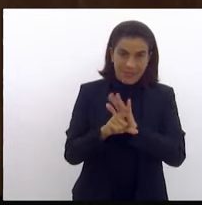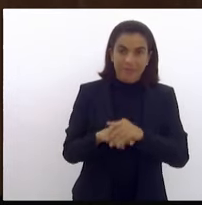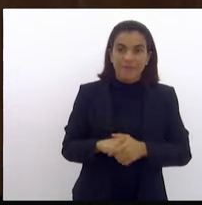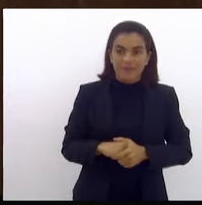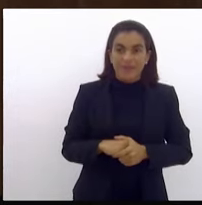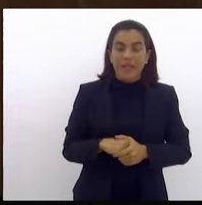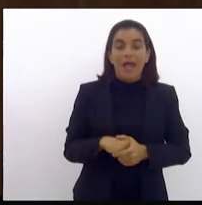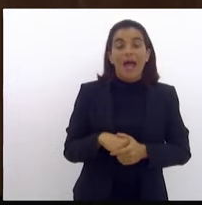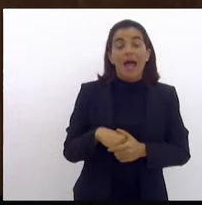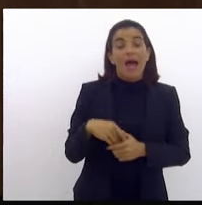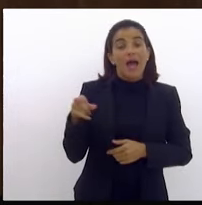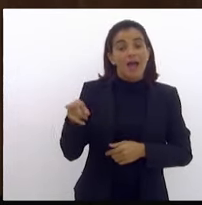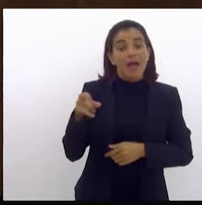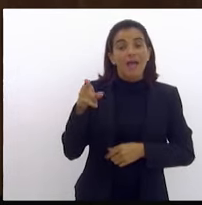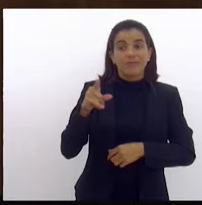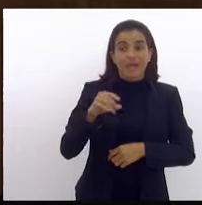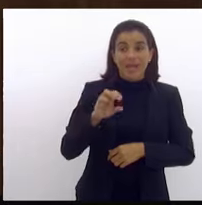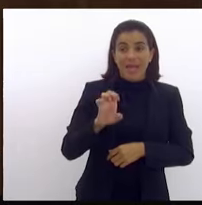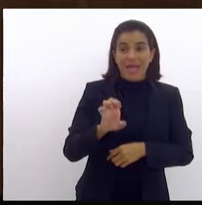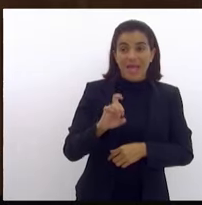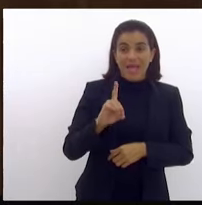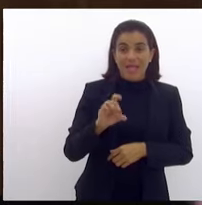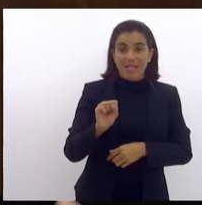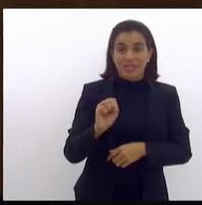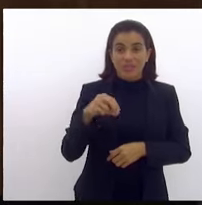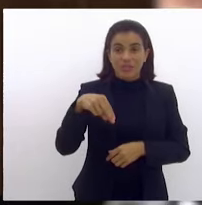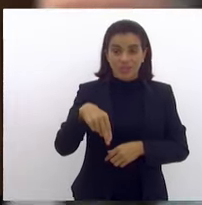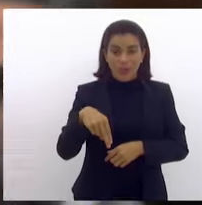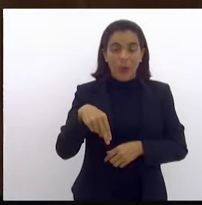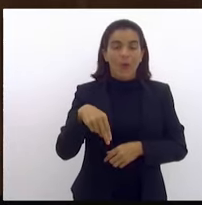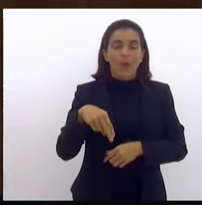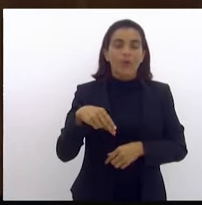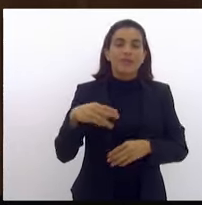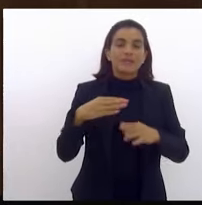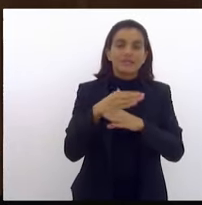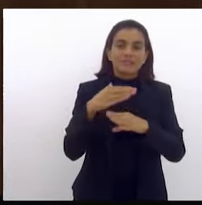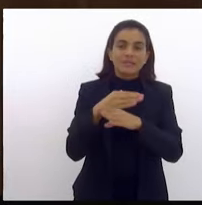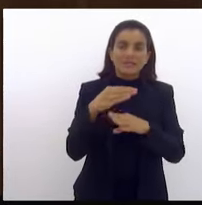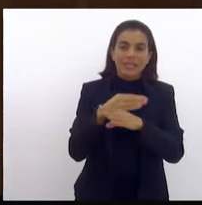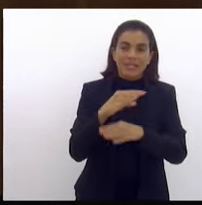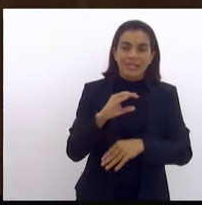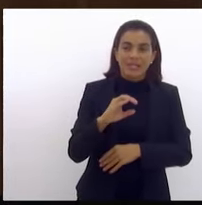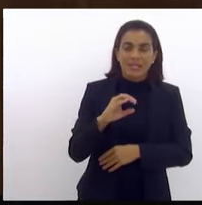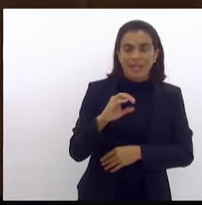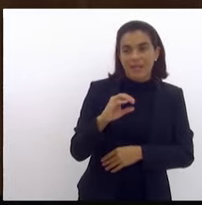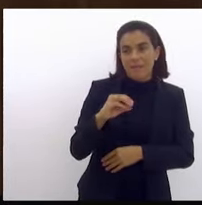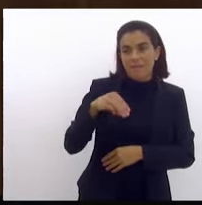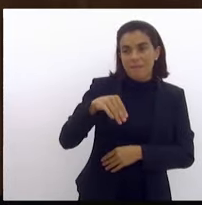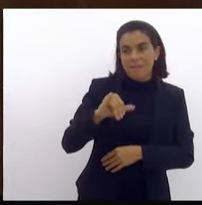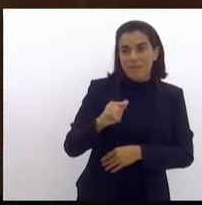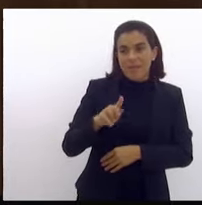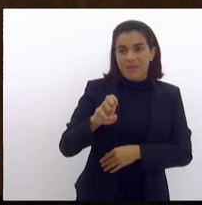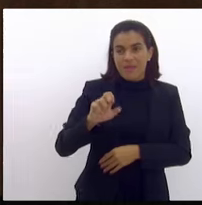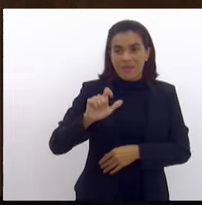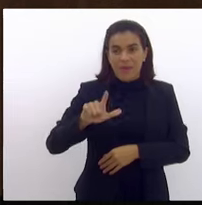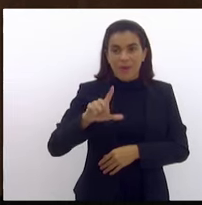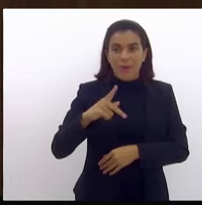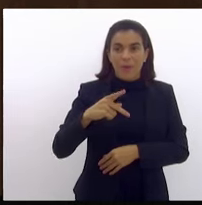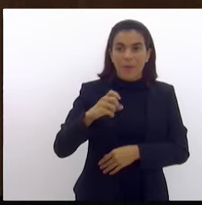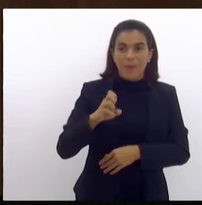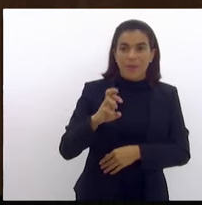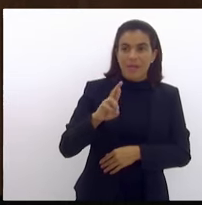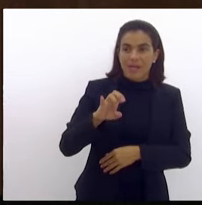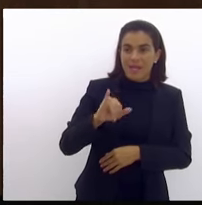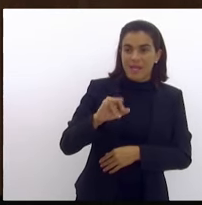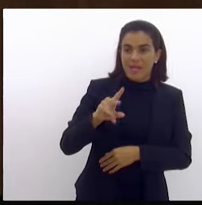produção intelectual é do estudante Edson Gabriel, de Miguel Pereira, e é o projeto que prevê a Semana Estadual da